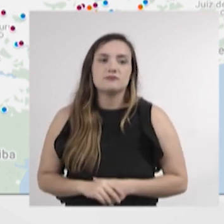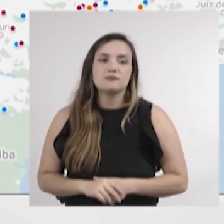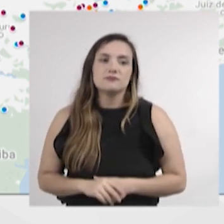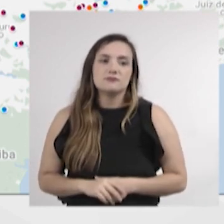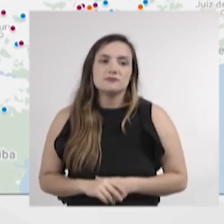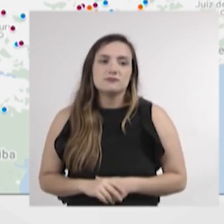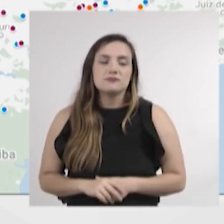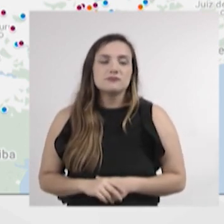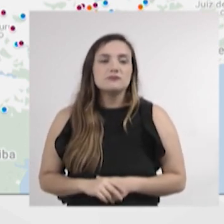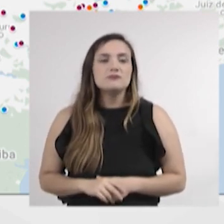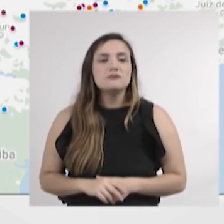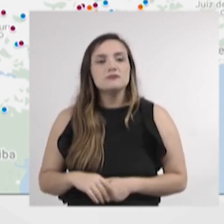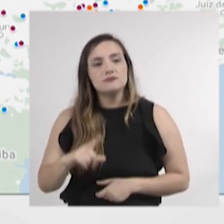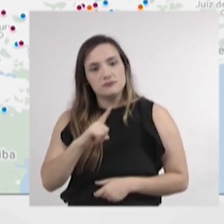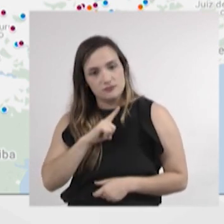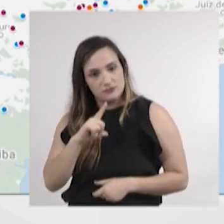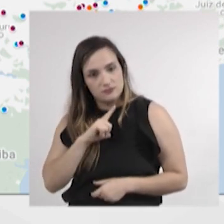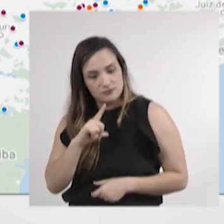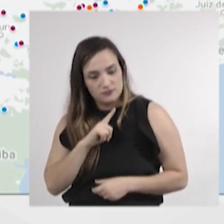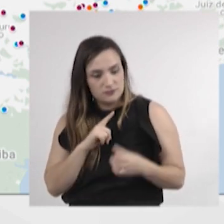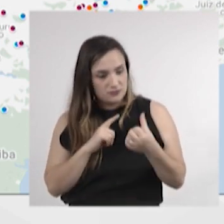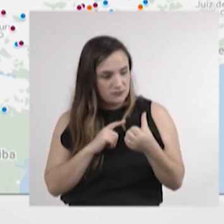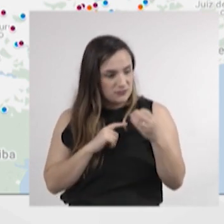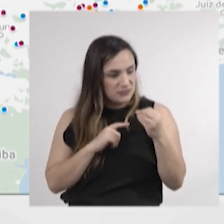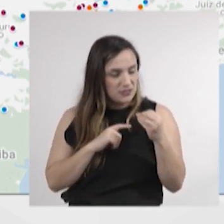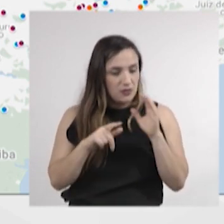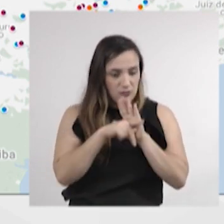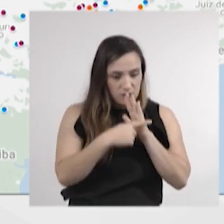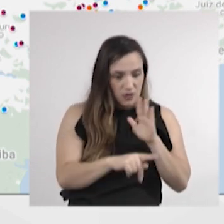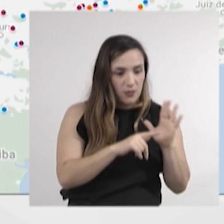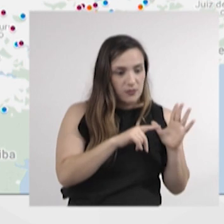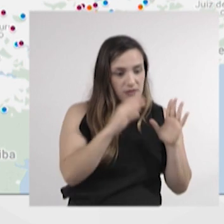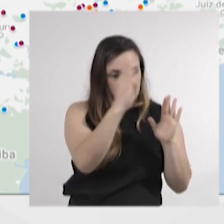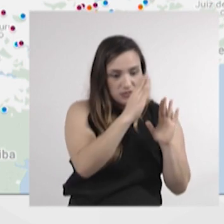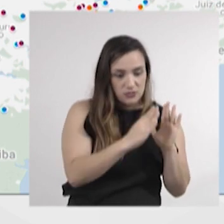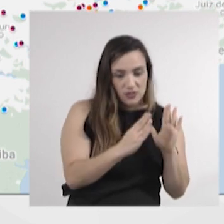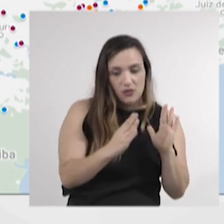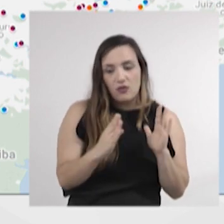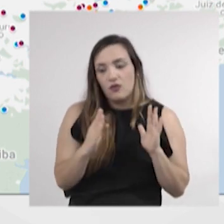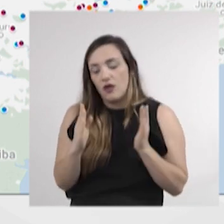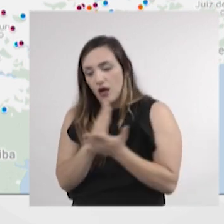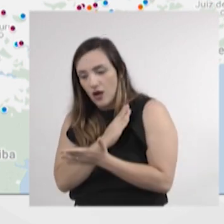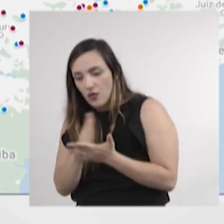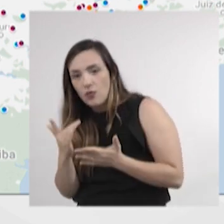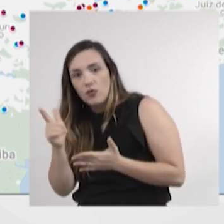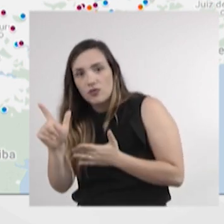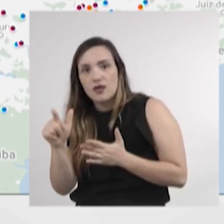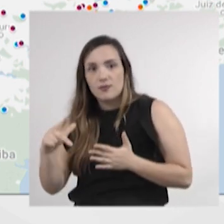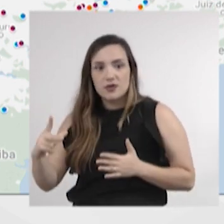e poucas estão no Sistema Interligado Nacional e as outras são de iniciativa privada. Ou seja,